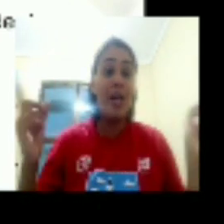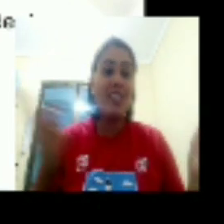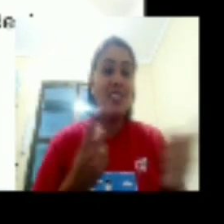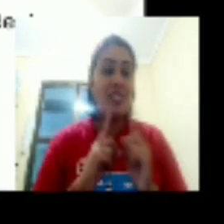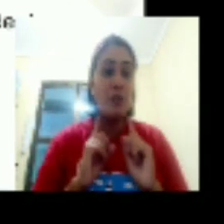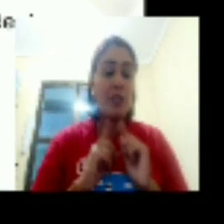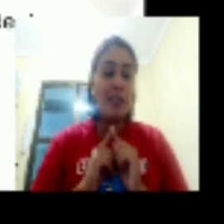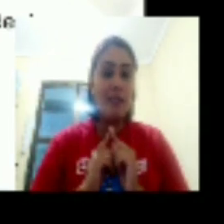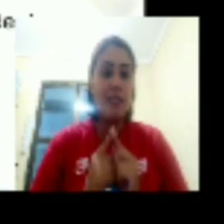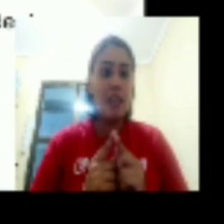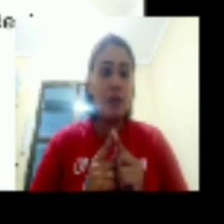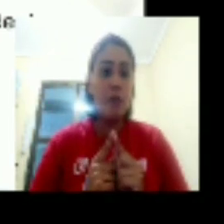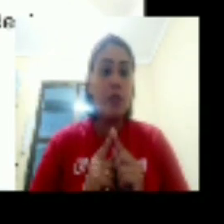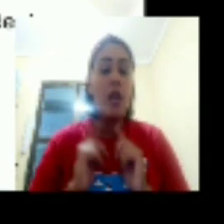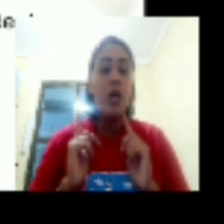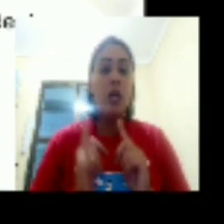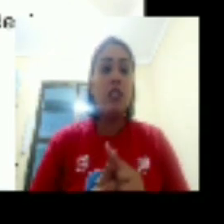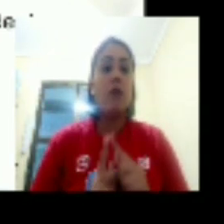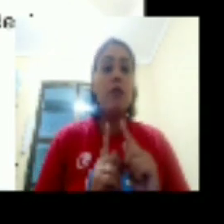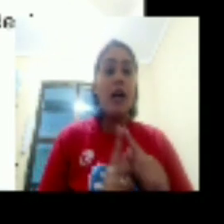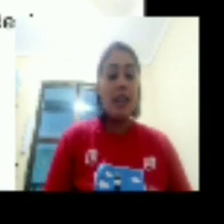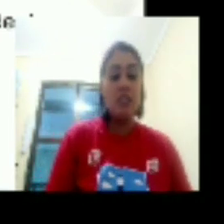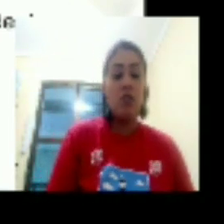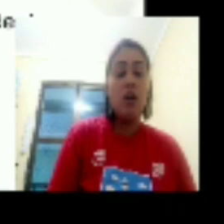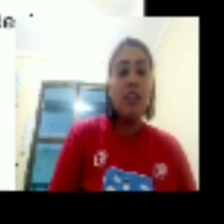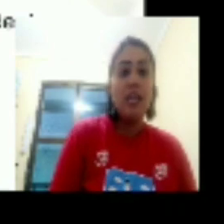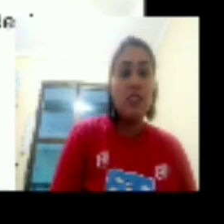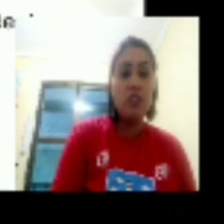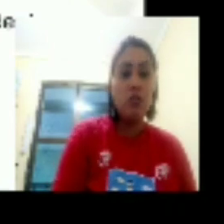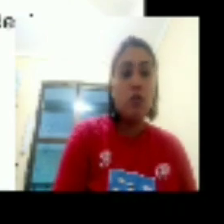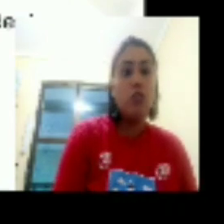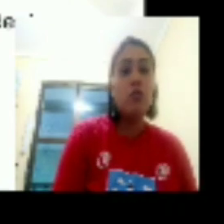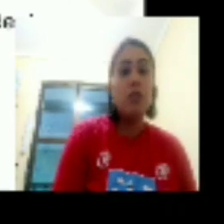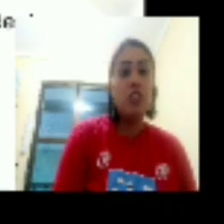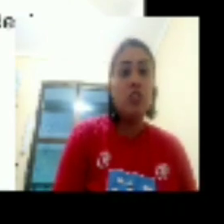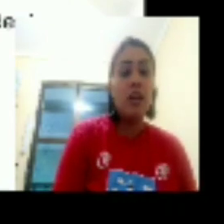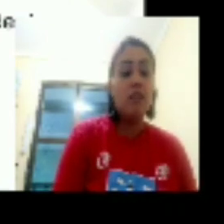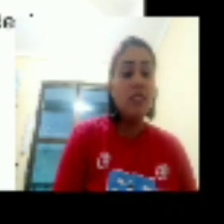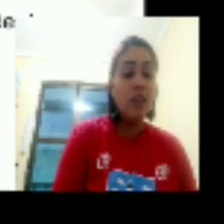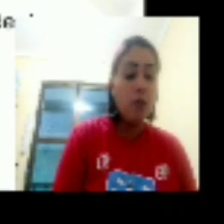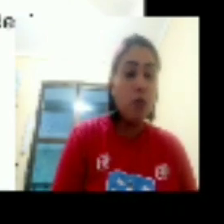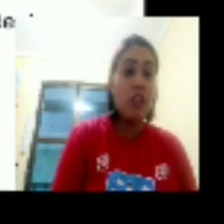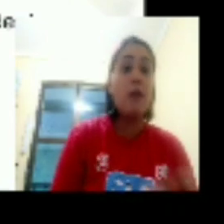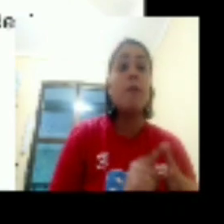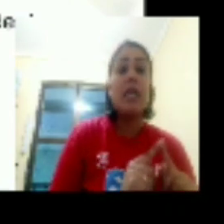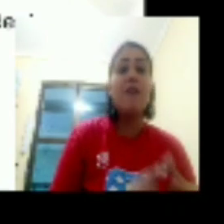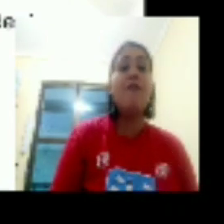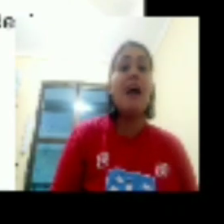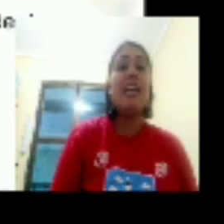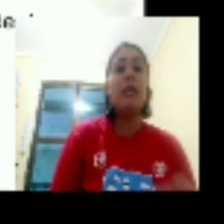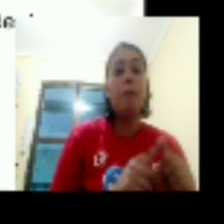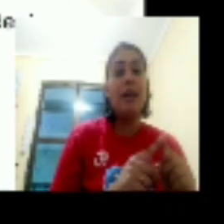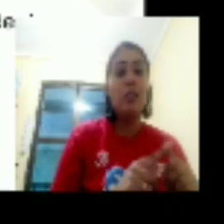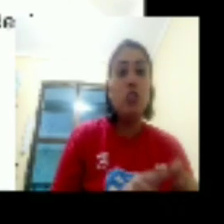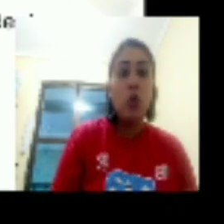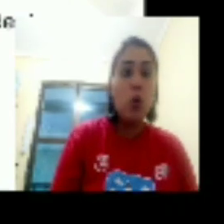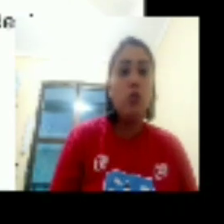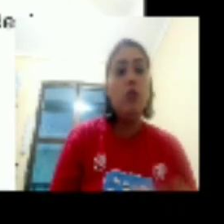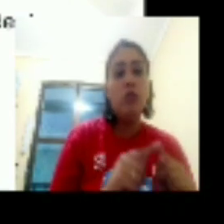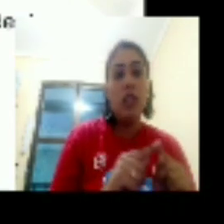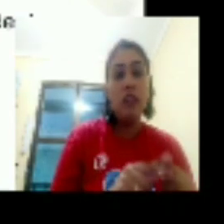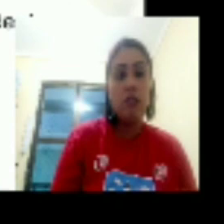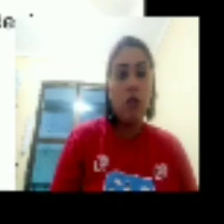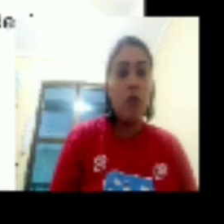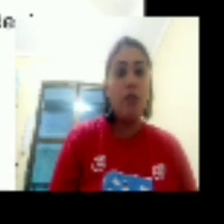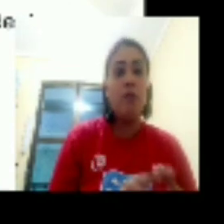pelo Brasil inteiro. Então, as orientações do Ministério da Saúde valem para